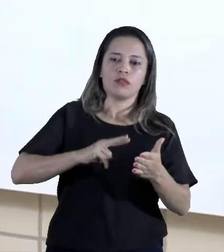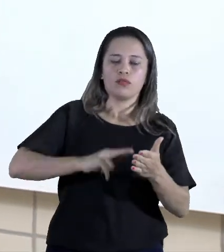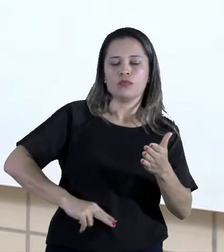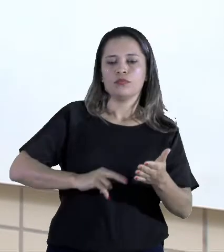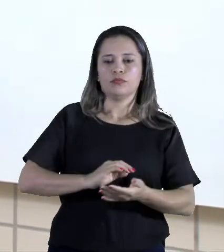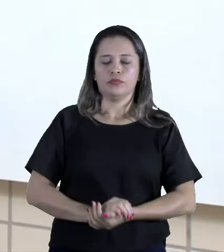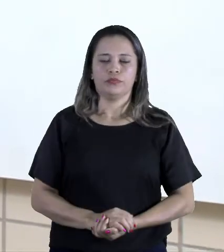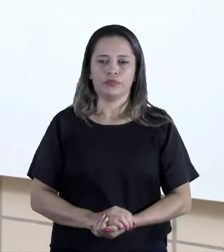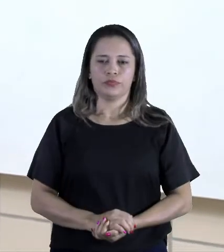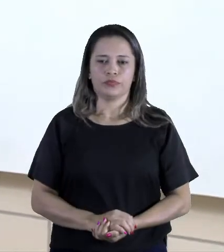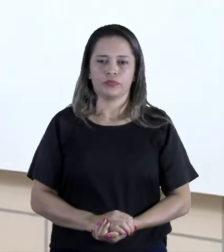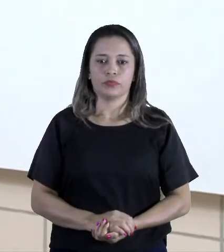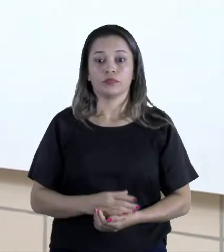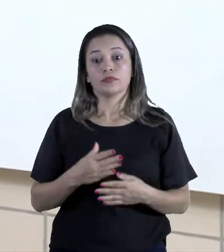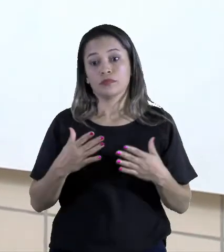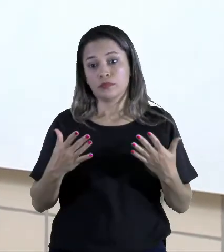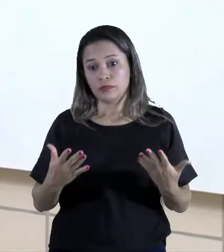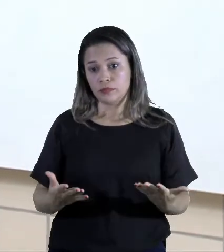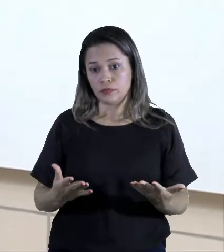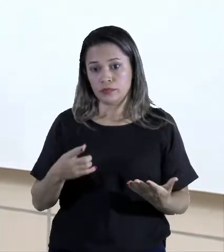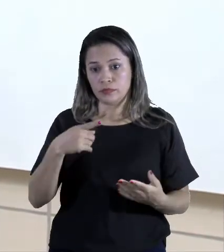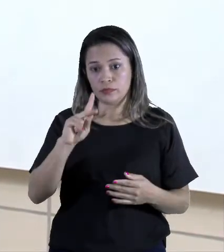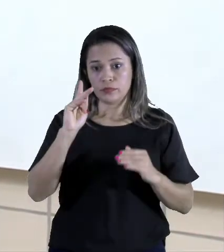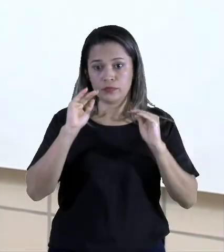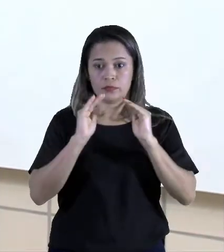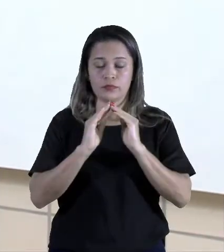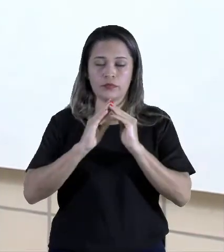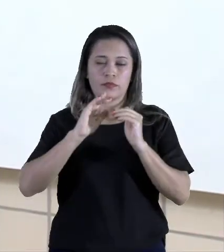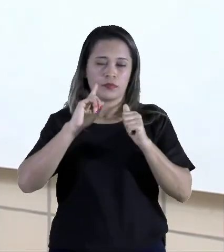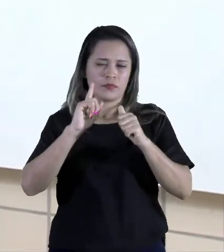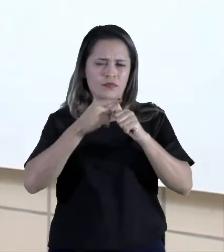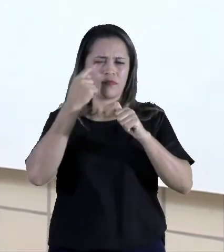decimais? Para fazer isso, quando você estiver na sua casa, a primeira coisa que